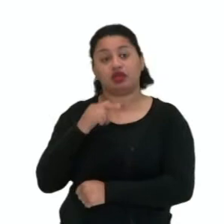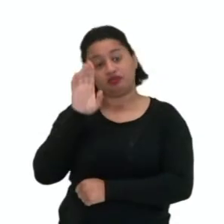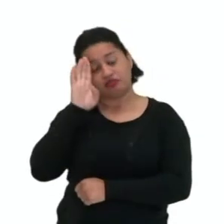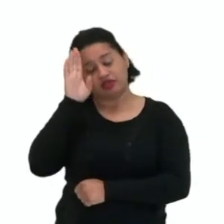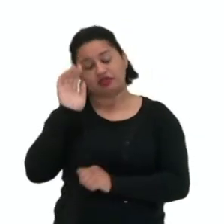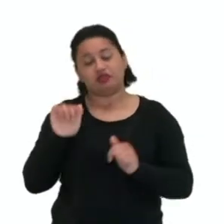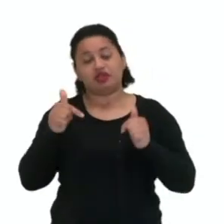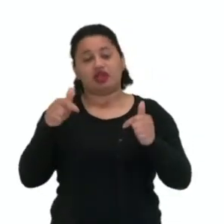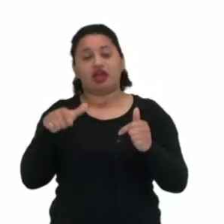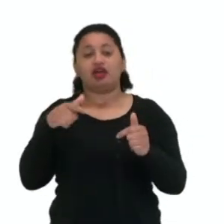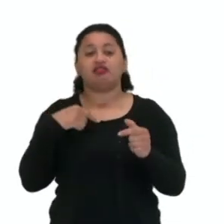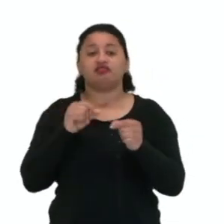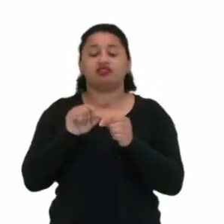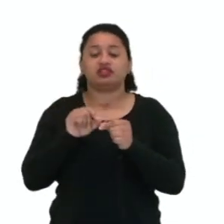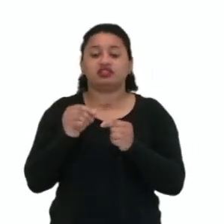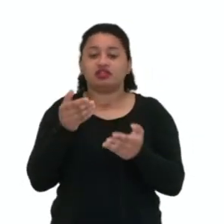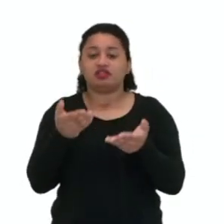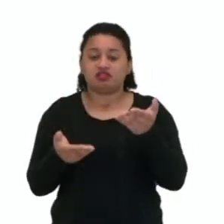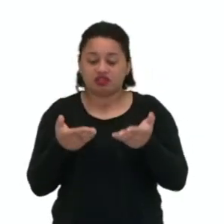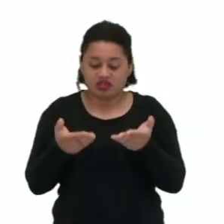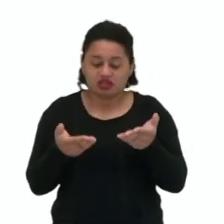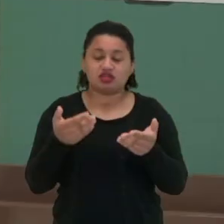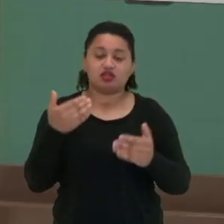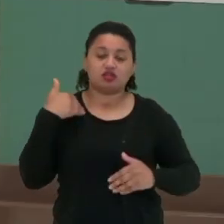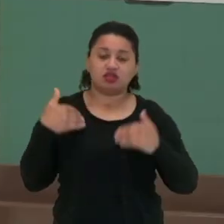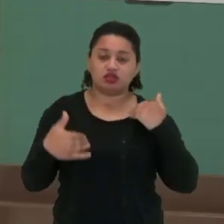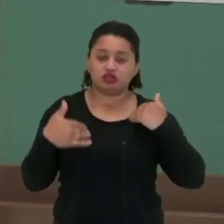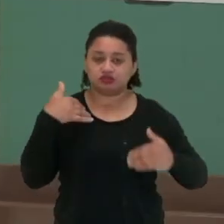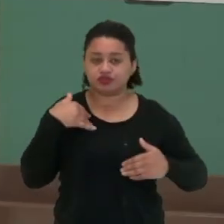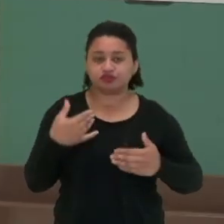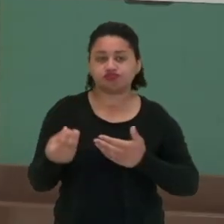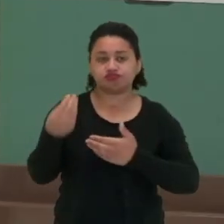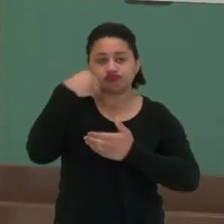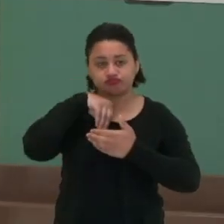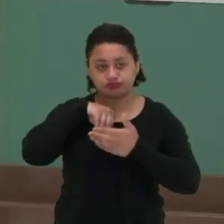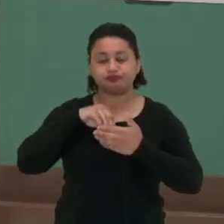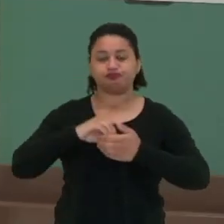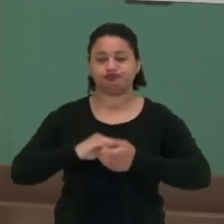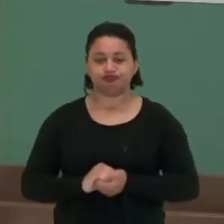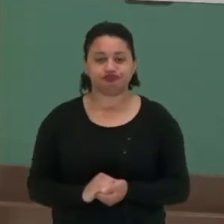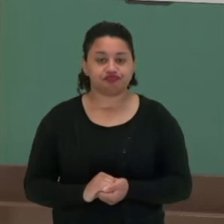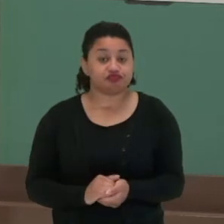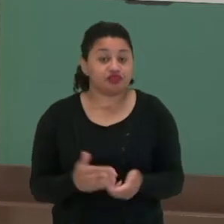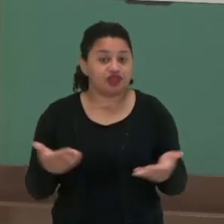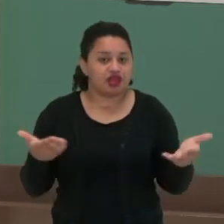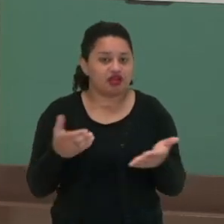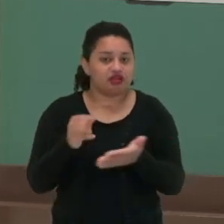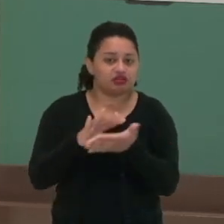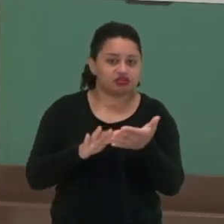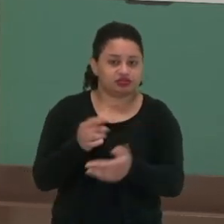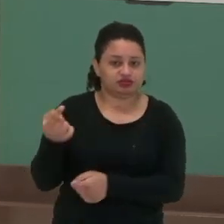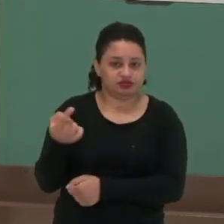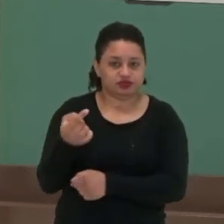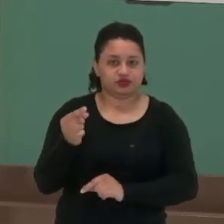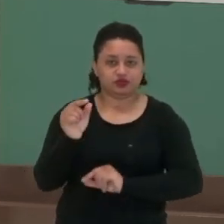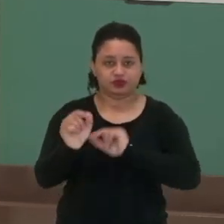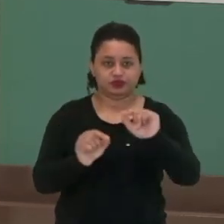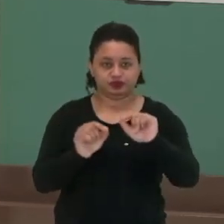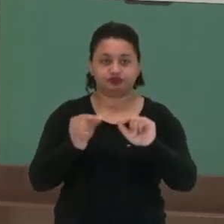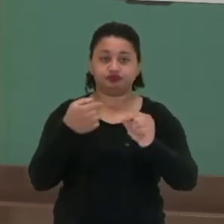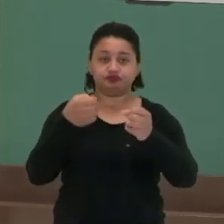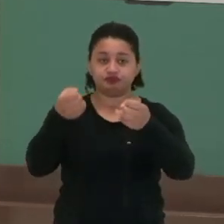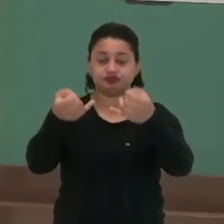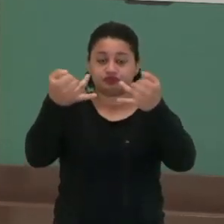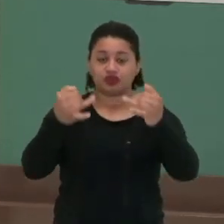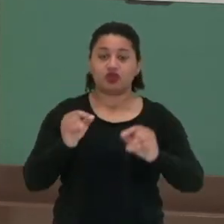funções desse sistema é manter o quê? O equilíbrio interno do nosso organismo. E aqui nós vamos para a nossa primeira atividade. Defina o